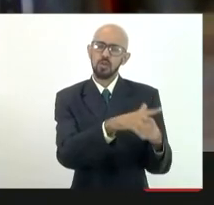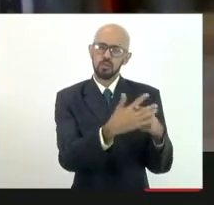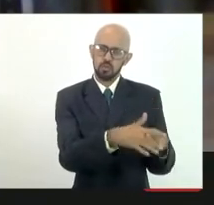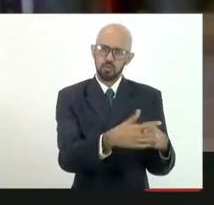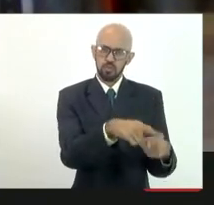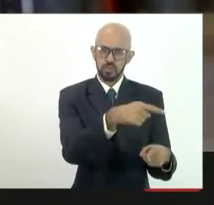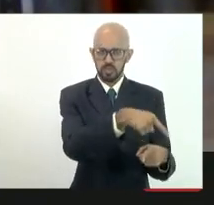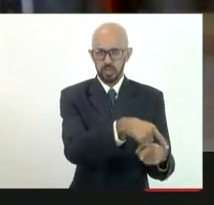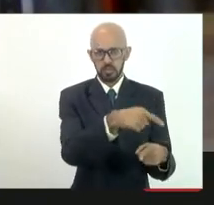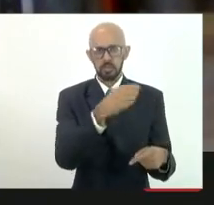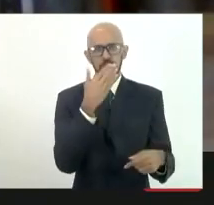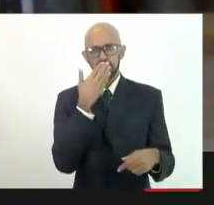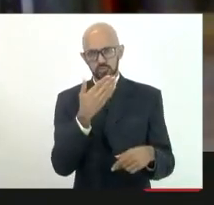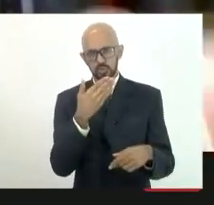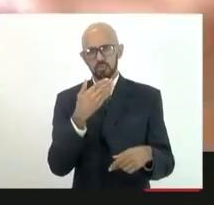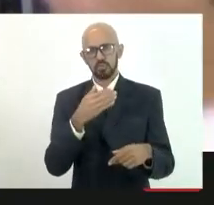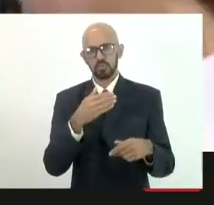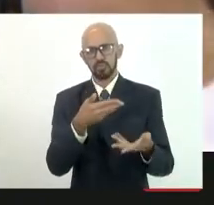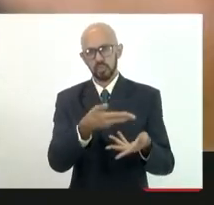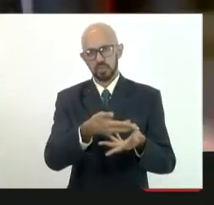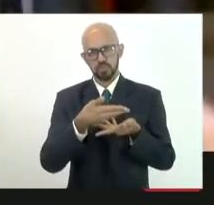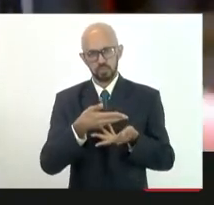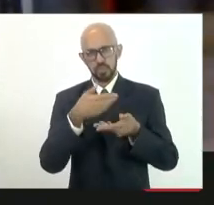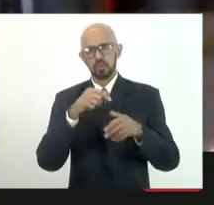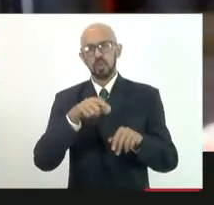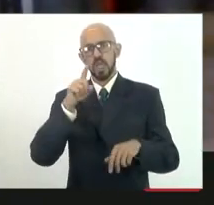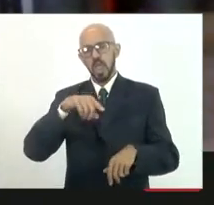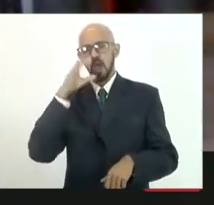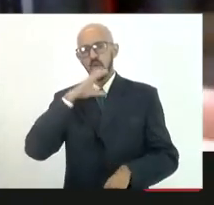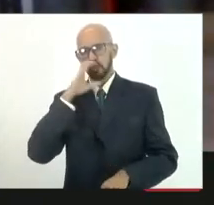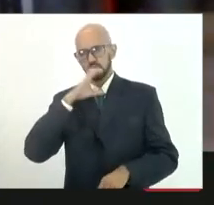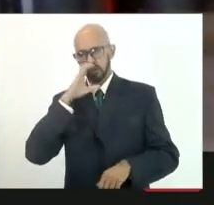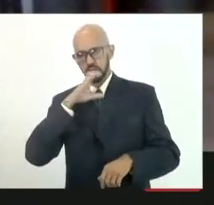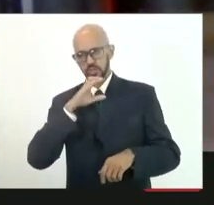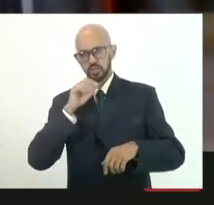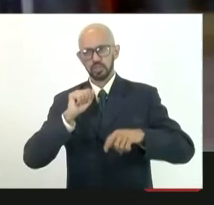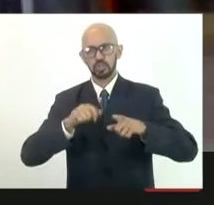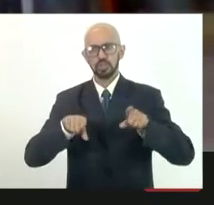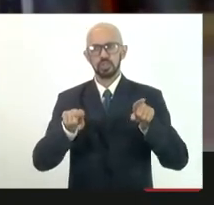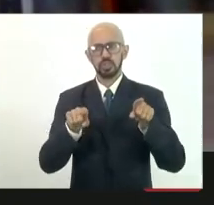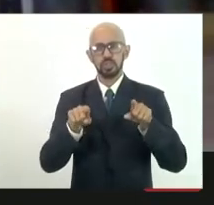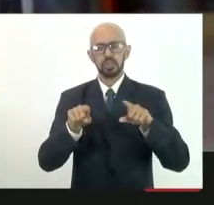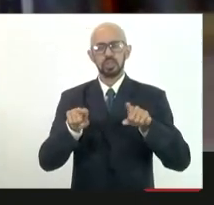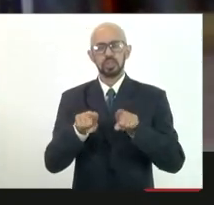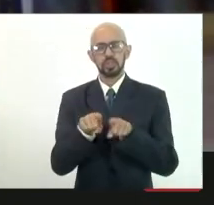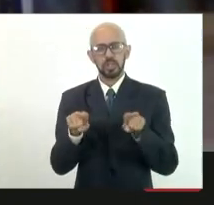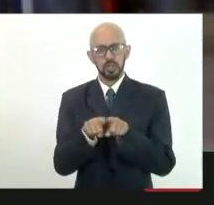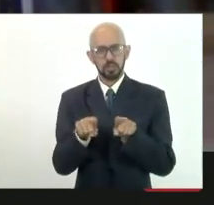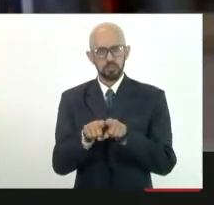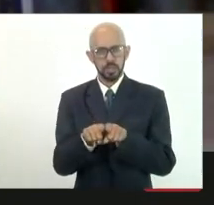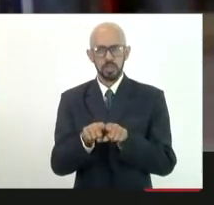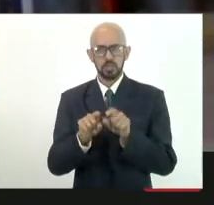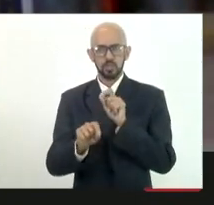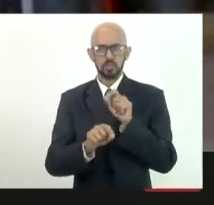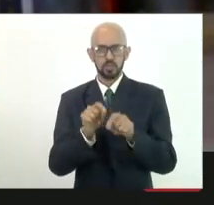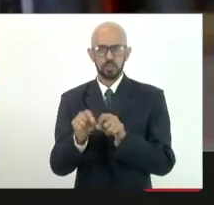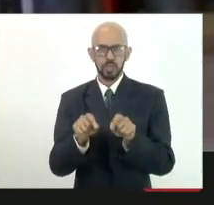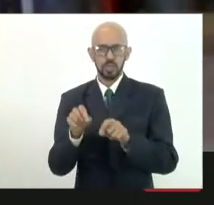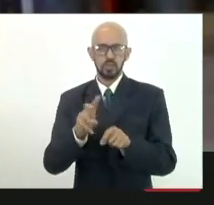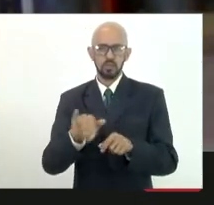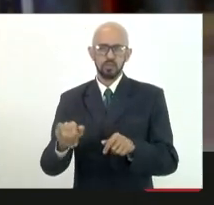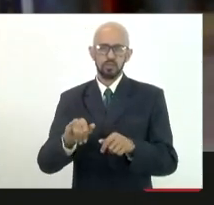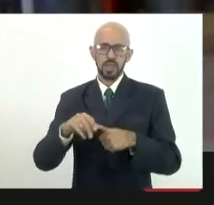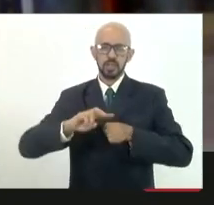de atendimento. E, além de ser uma medida urgente, é uma medida que indiretamente vai